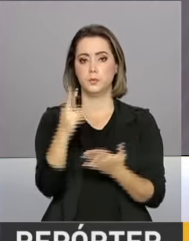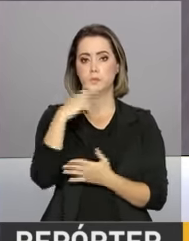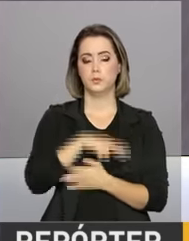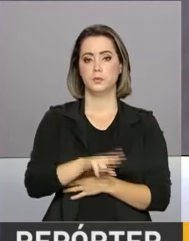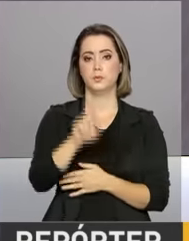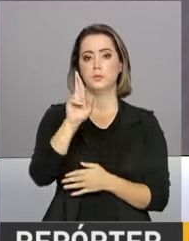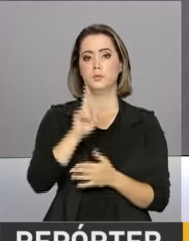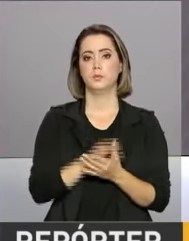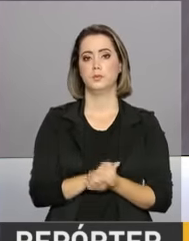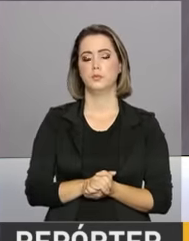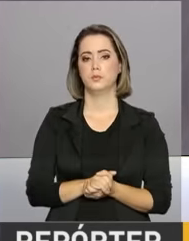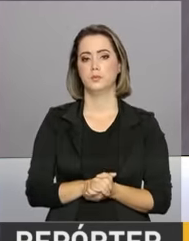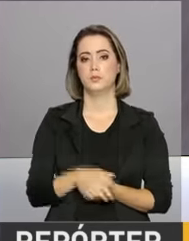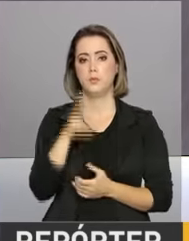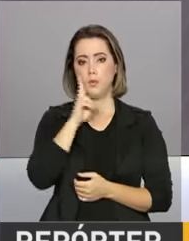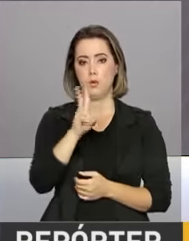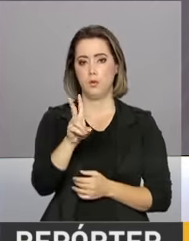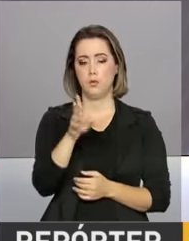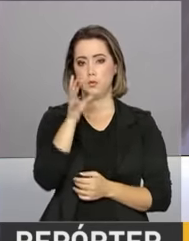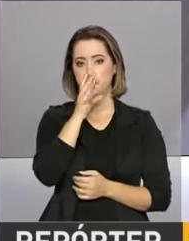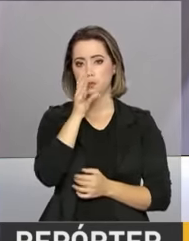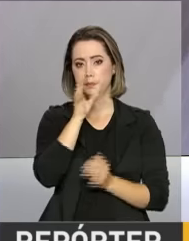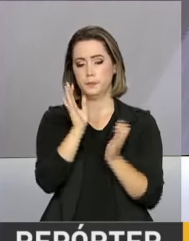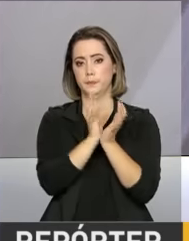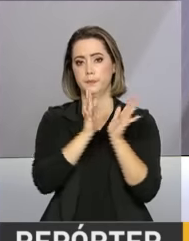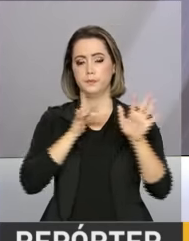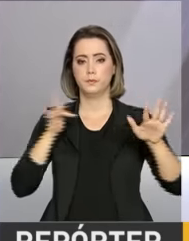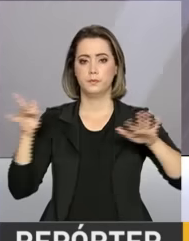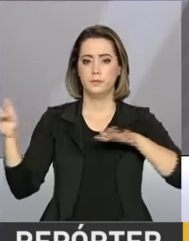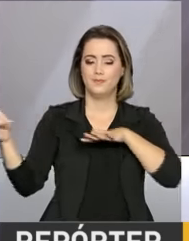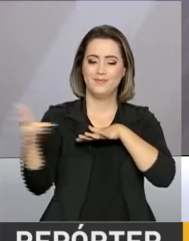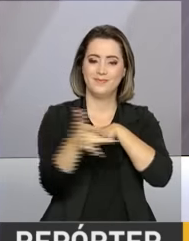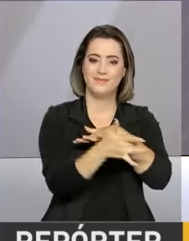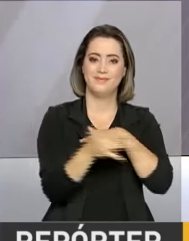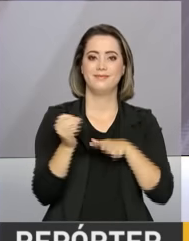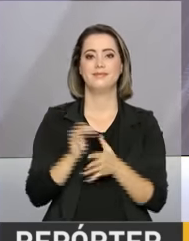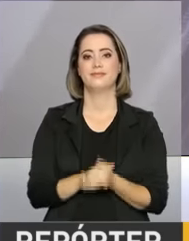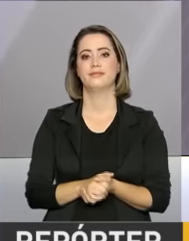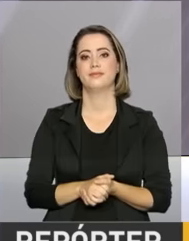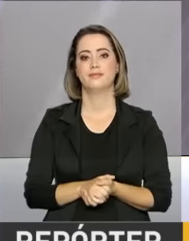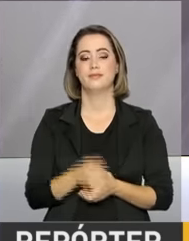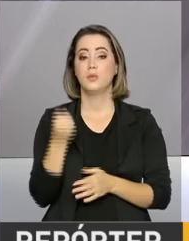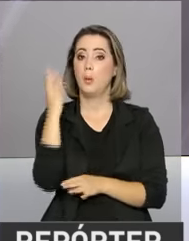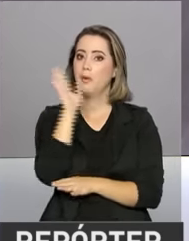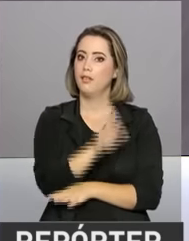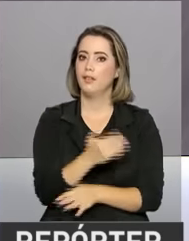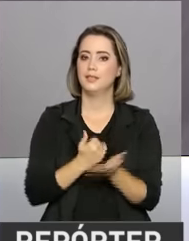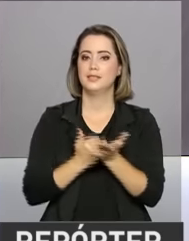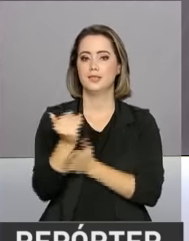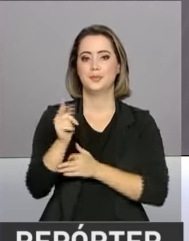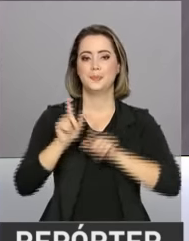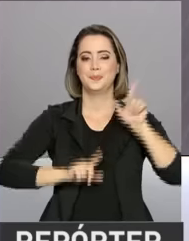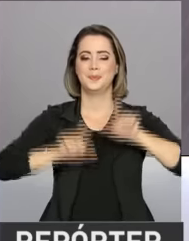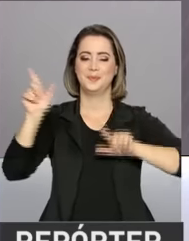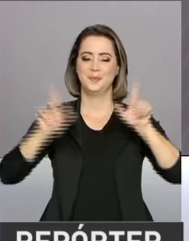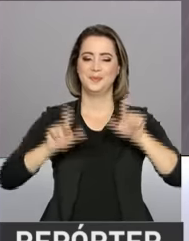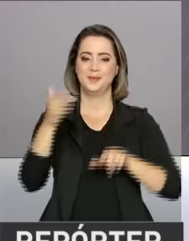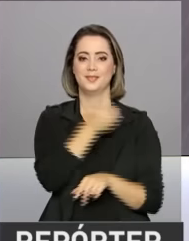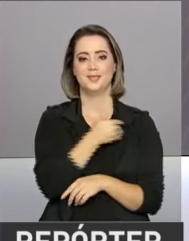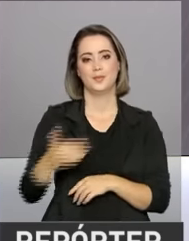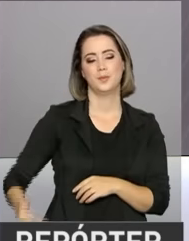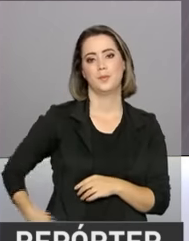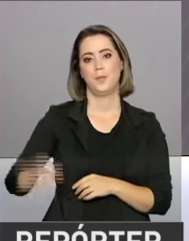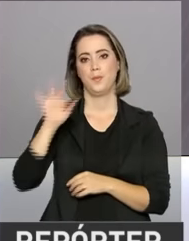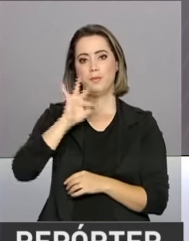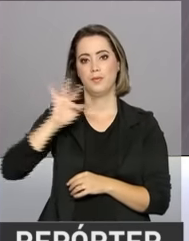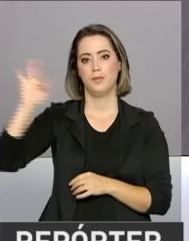edição do repórter NBR você pode acompanhar também as novidades Pelas nossas redes sociais uma ótima tarde para você e continue com a gente